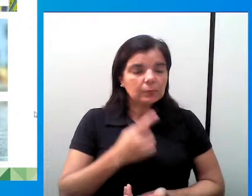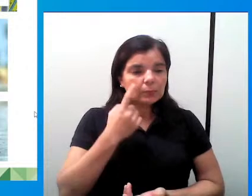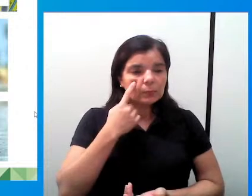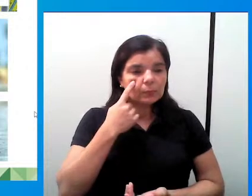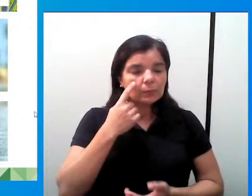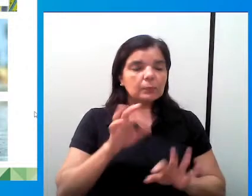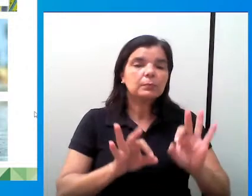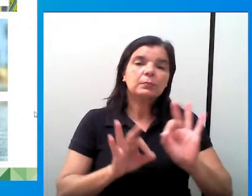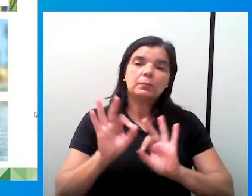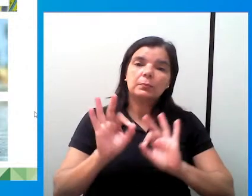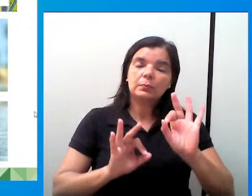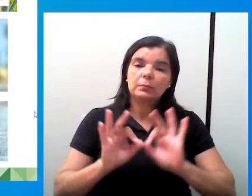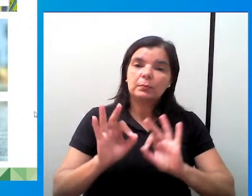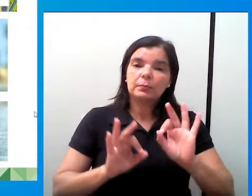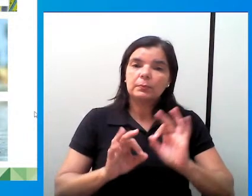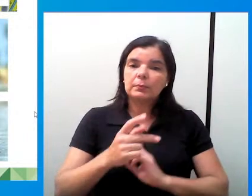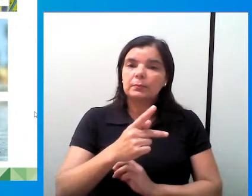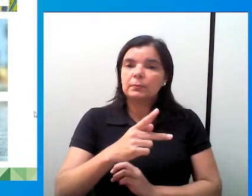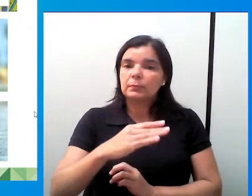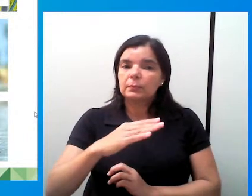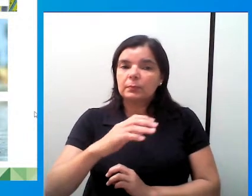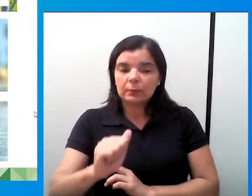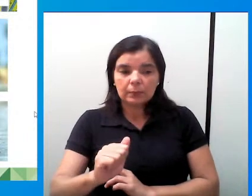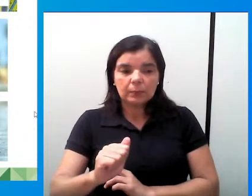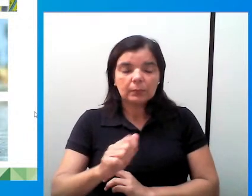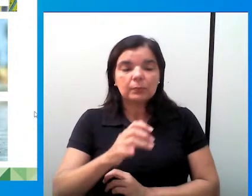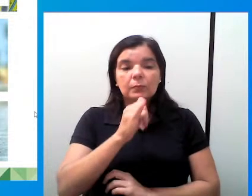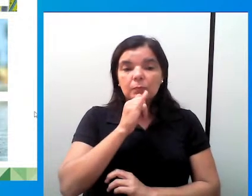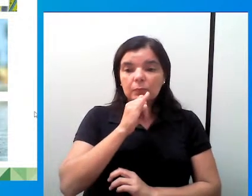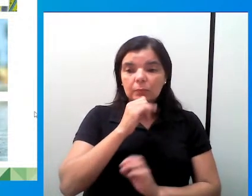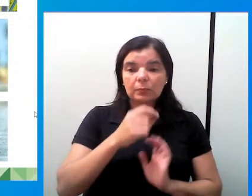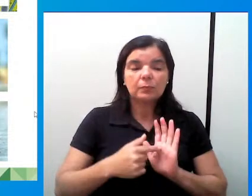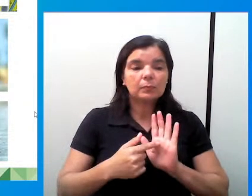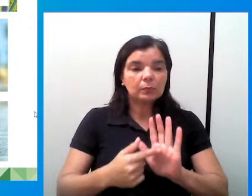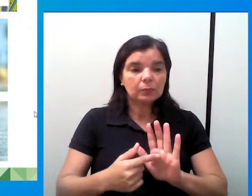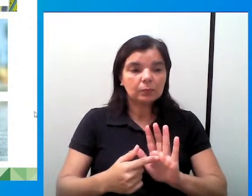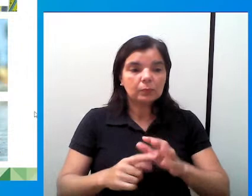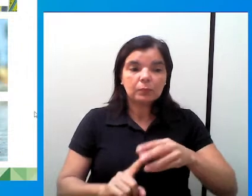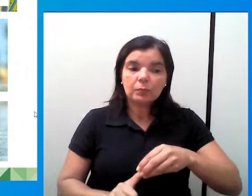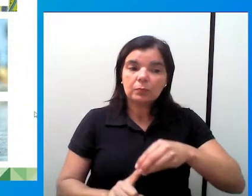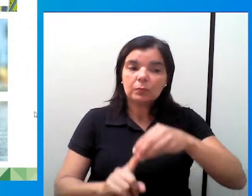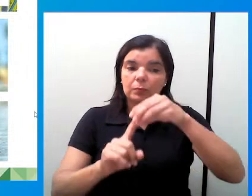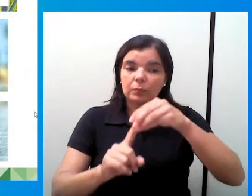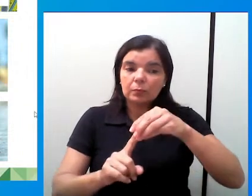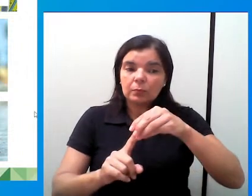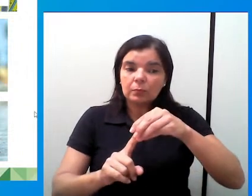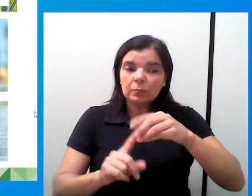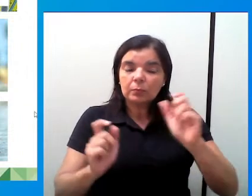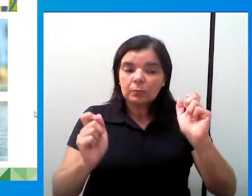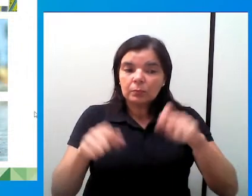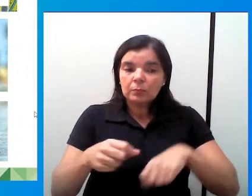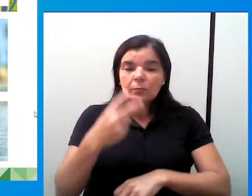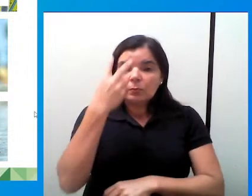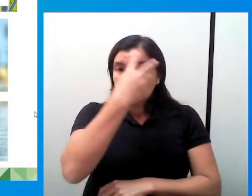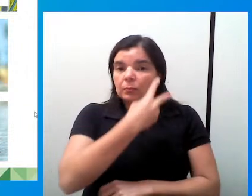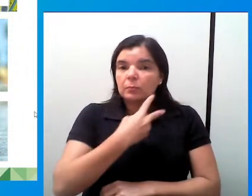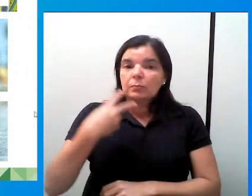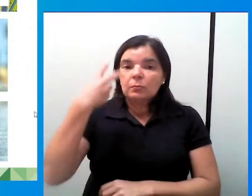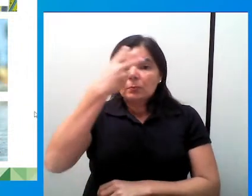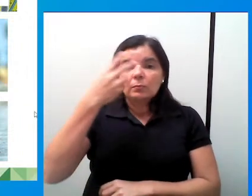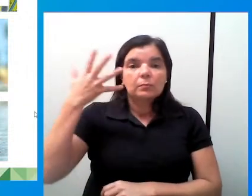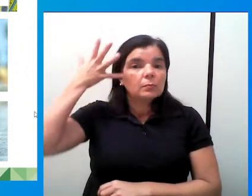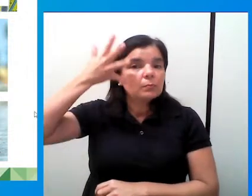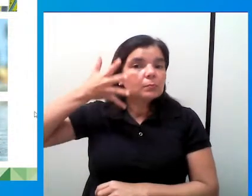que estamos fazendo no IFPA, e o exemplo convence. Muito mais do que 2 horas de